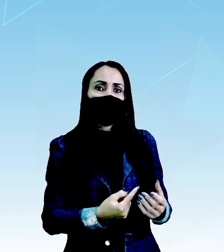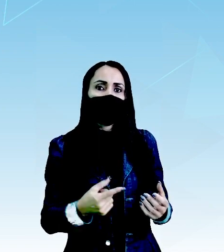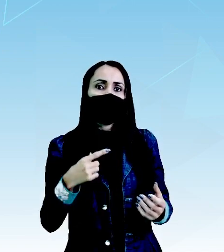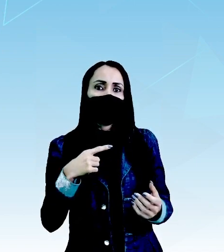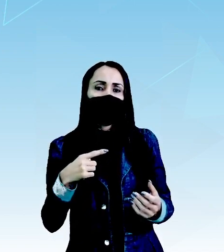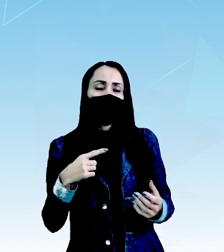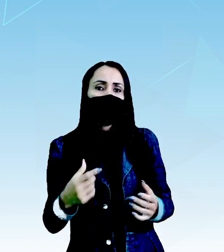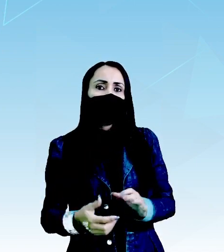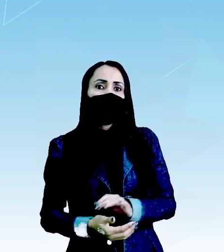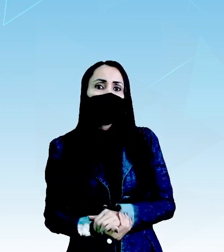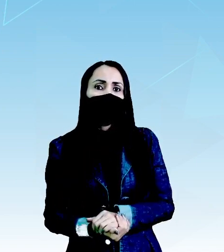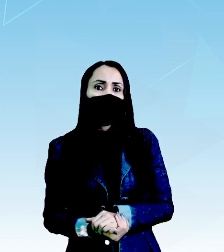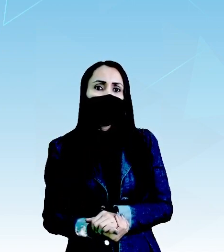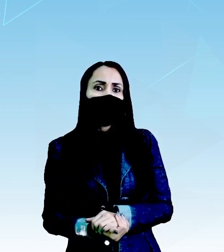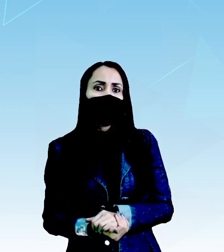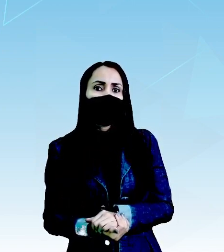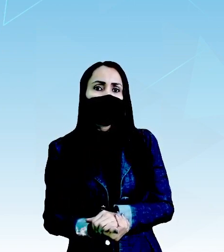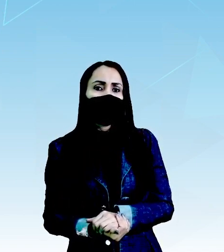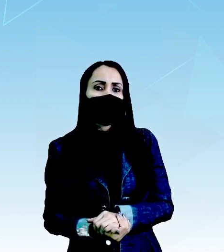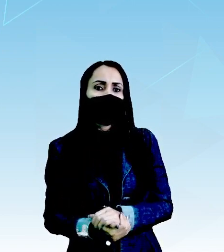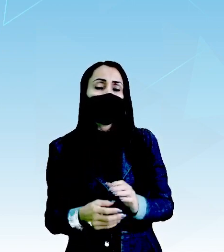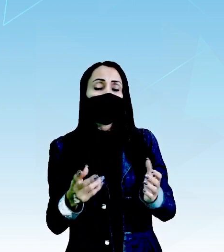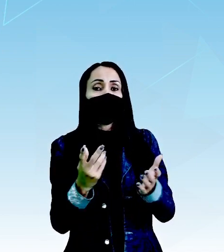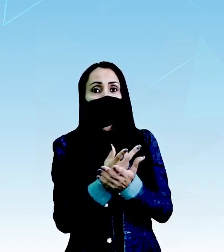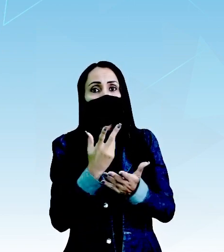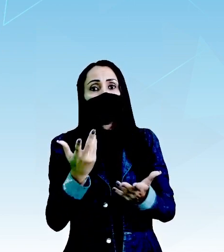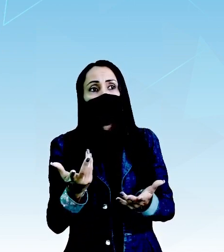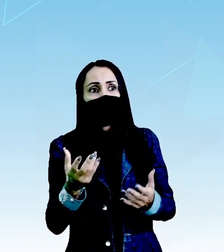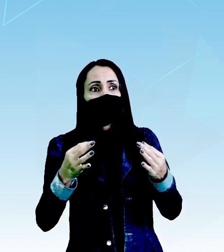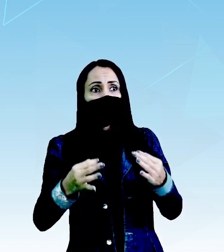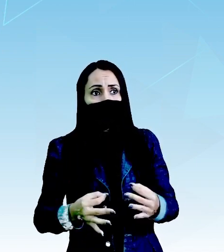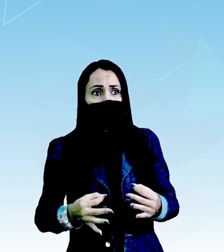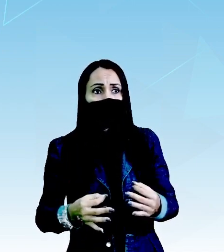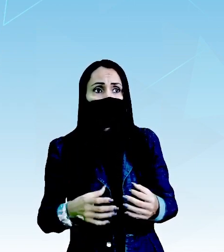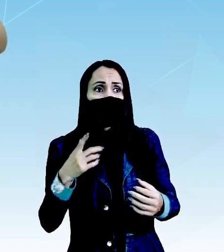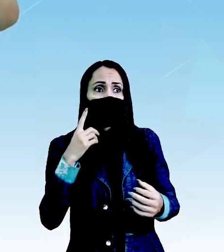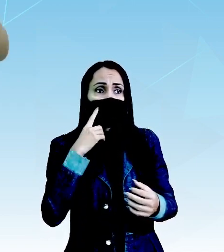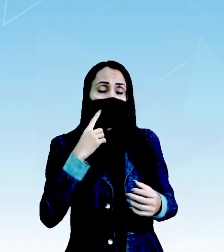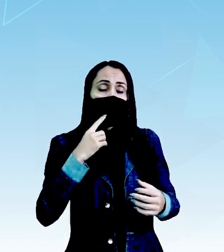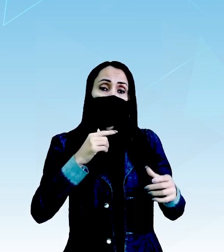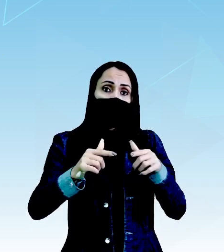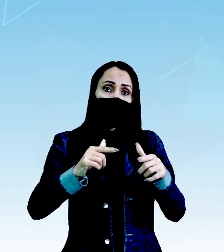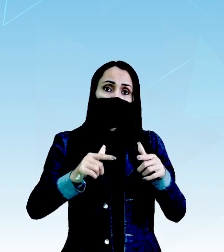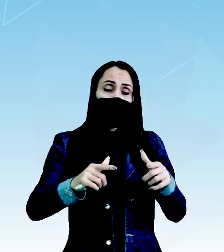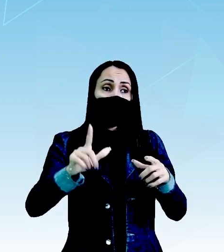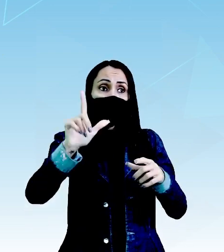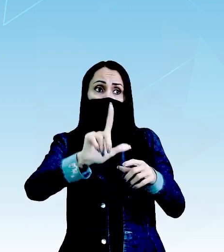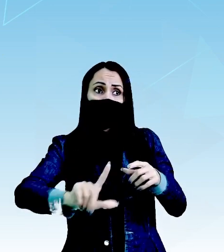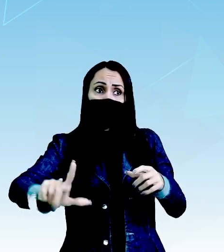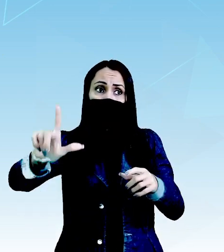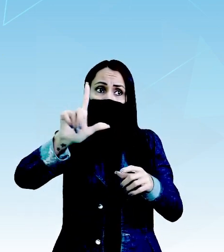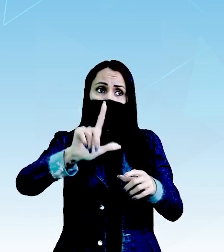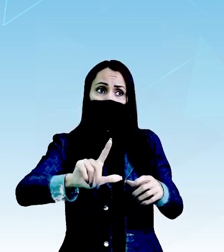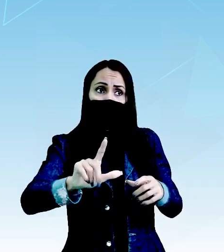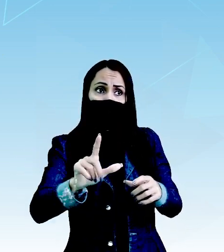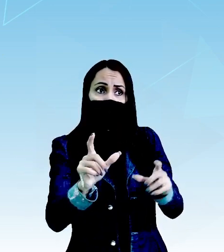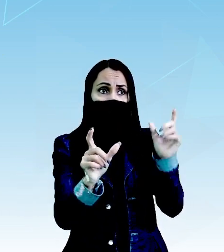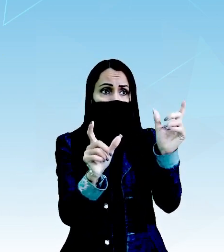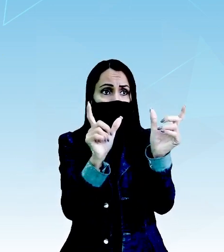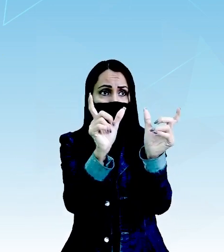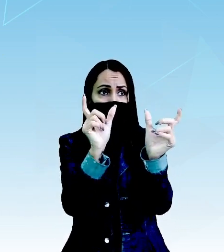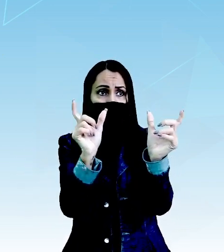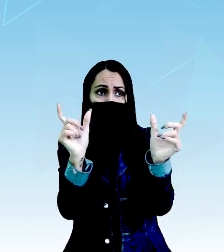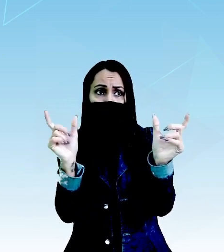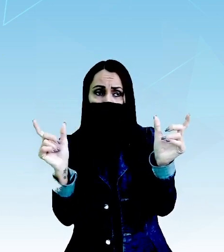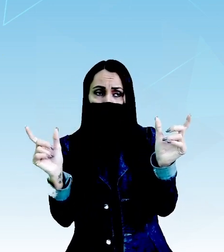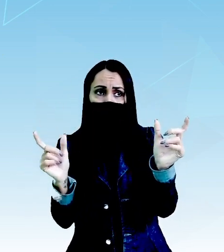que é erro. Erro, certo? A ambiguidade literária, que é esse jogo com a palavra, é justamente